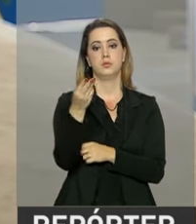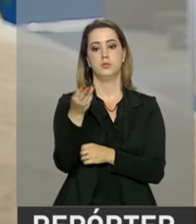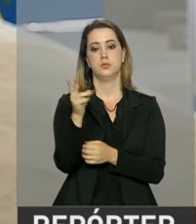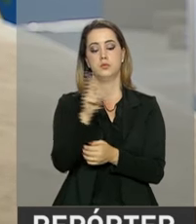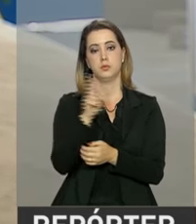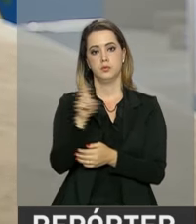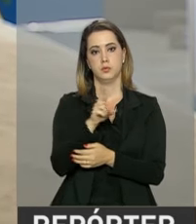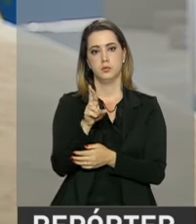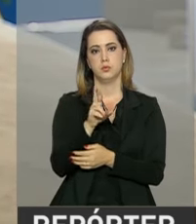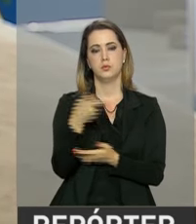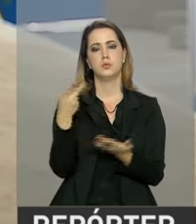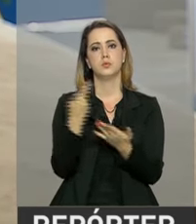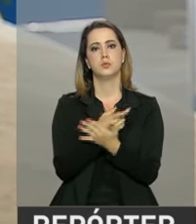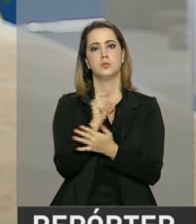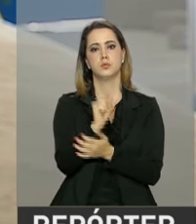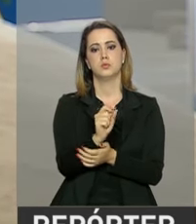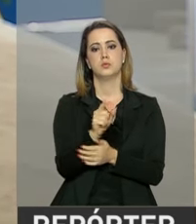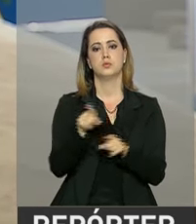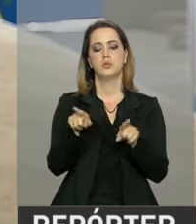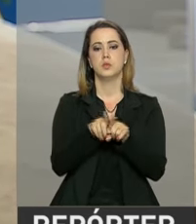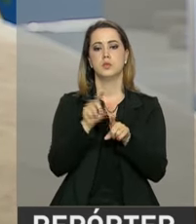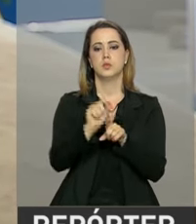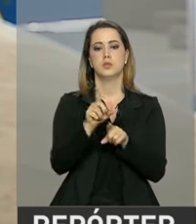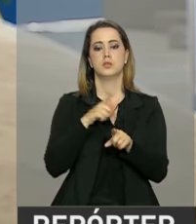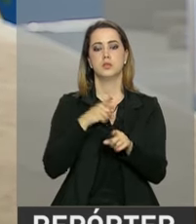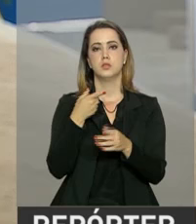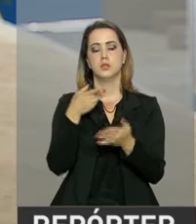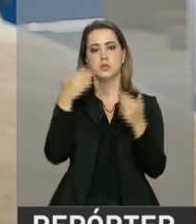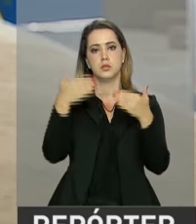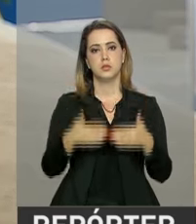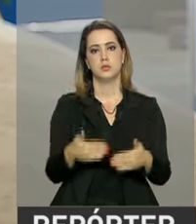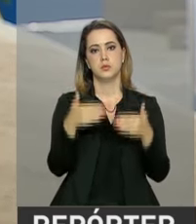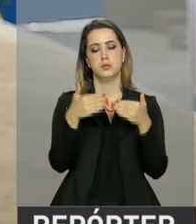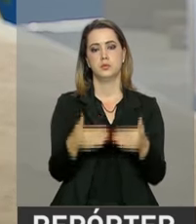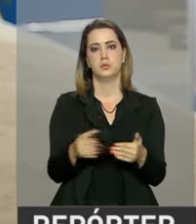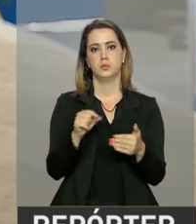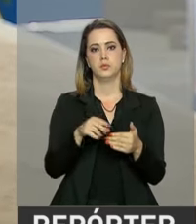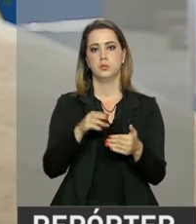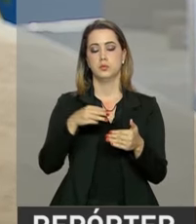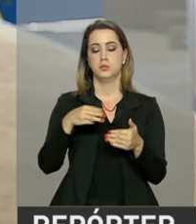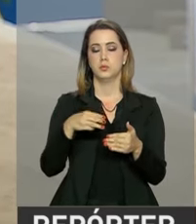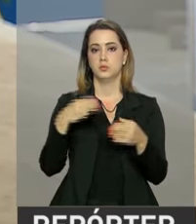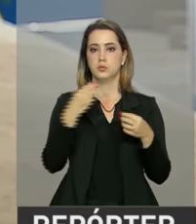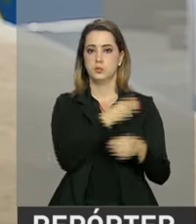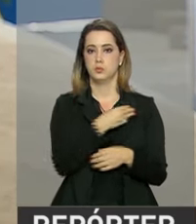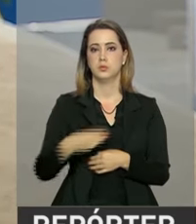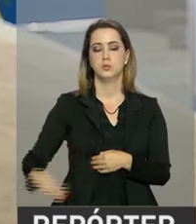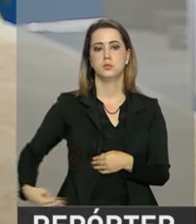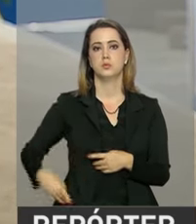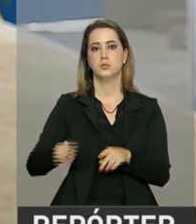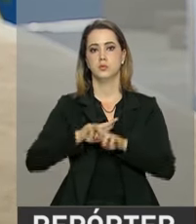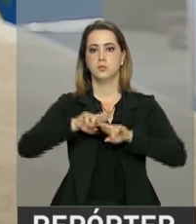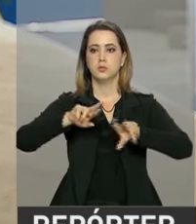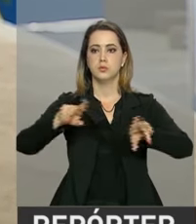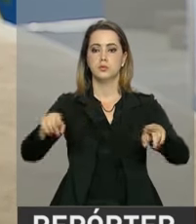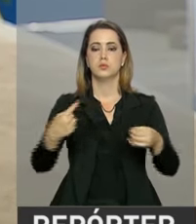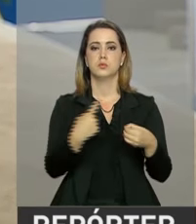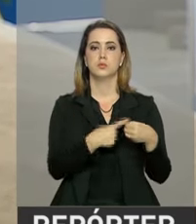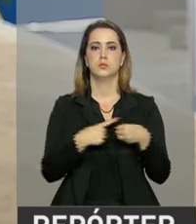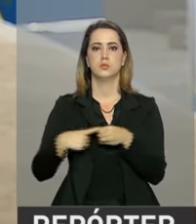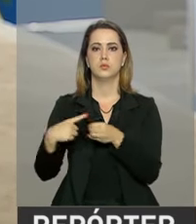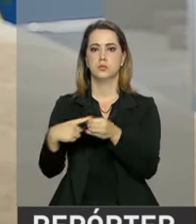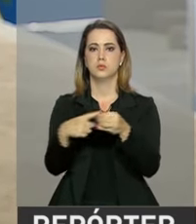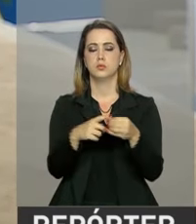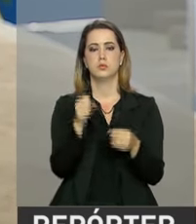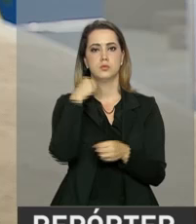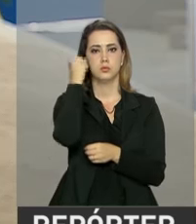reais o evento aqui no Palácio do Planalto contou com a presença de ministros governadores prefeitos deputados